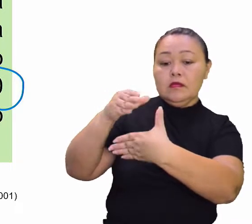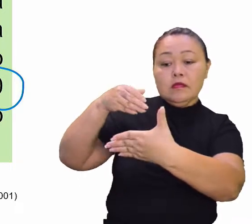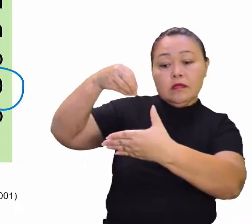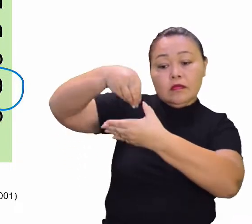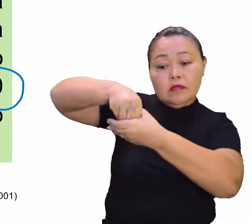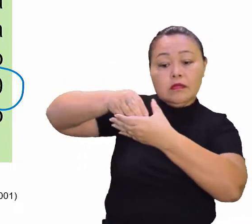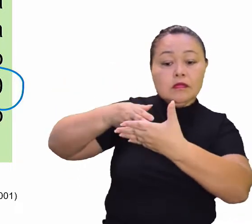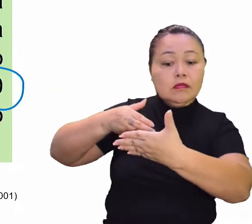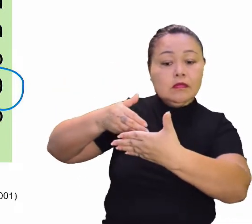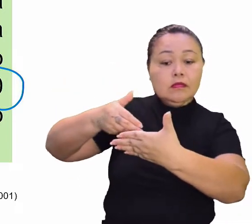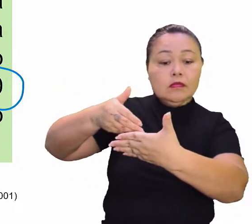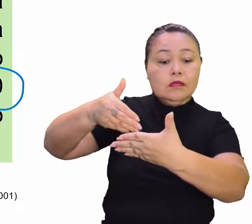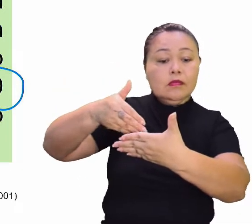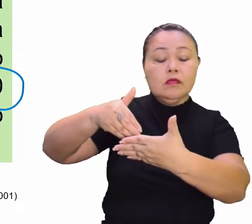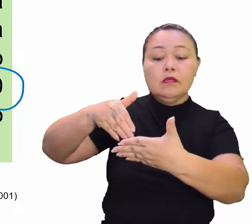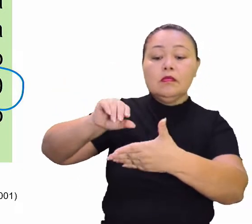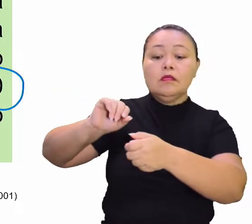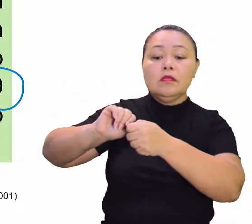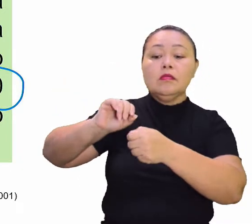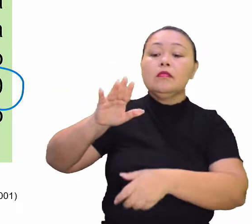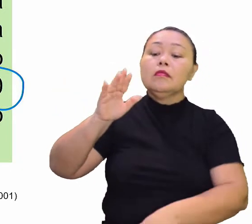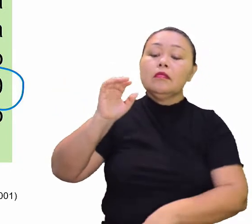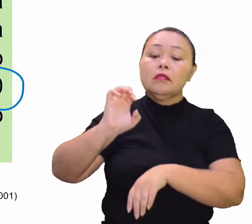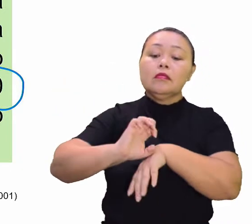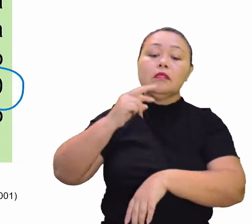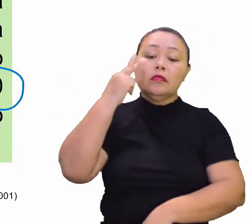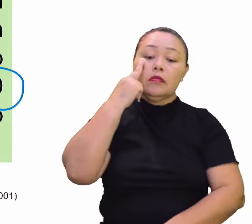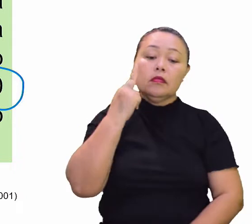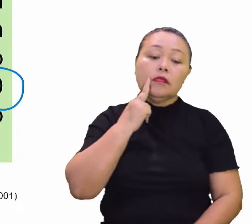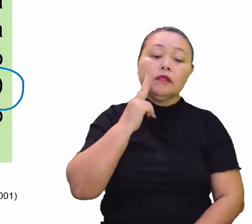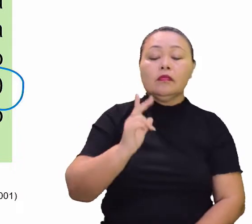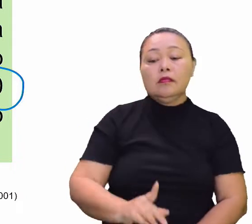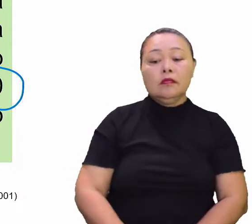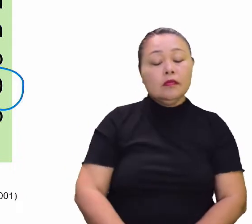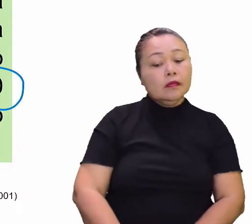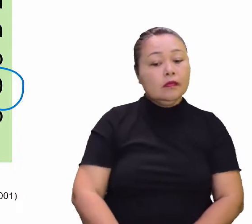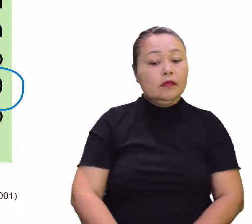180 quilômetros dentro de Rondônia.